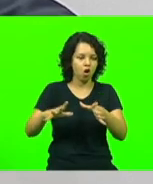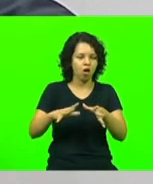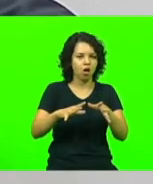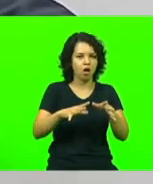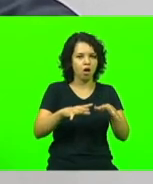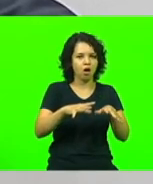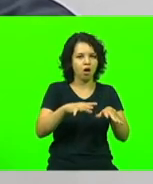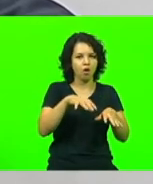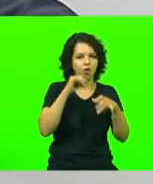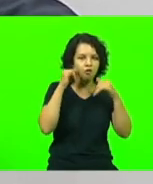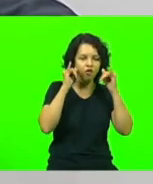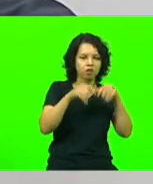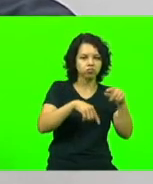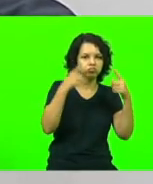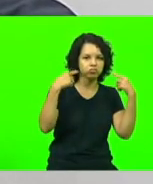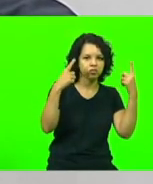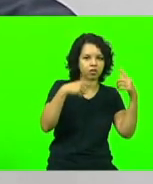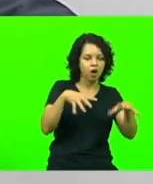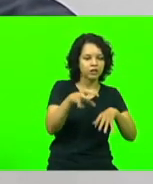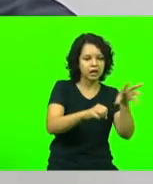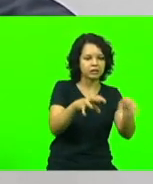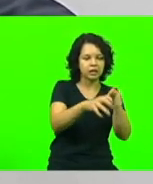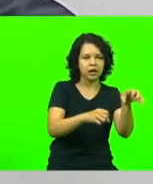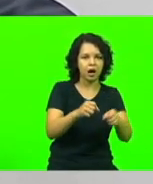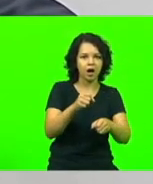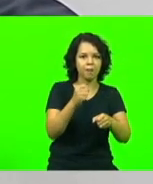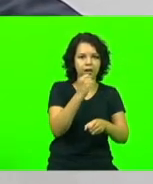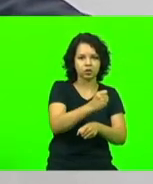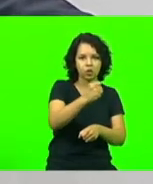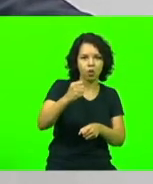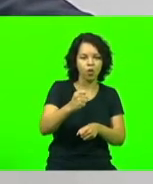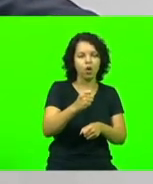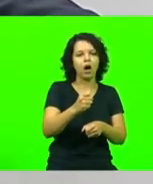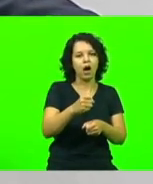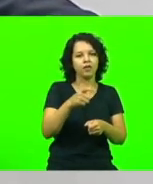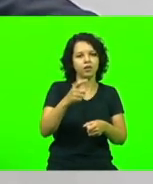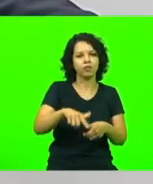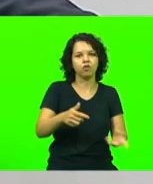então matou duas, três ovelhas. Mata, então recolhe e traz de volta para dentro.